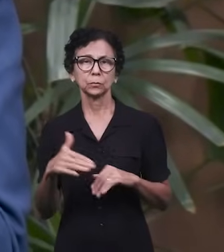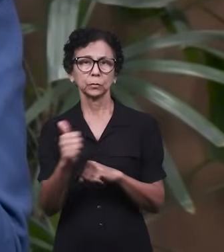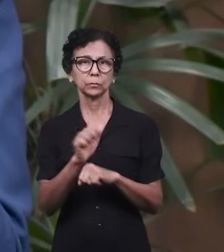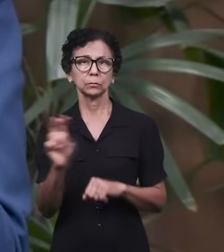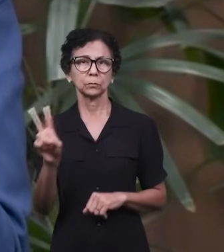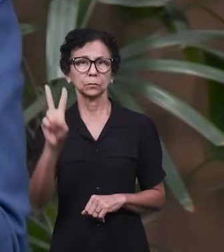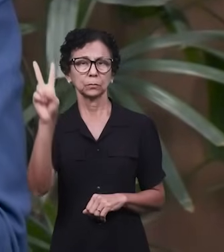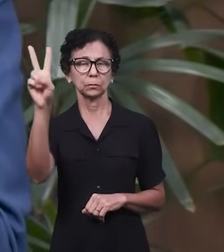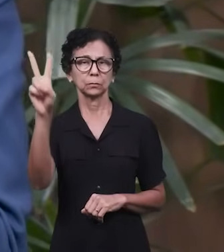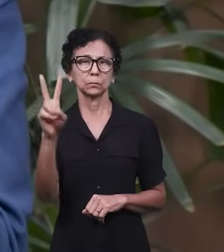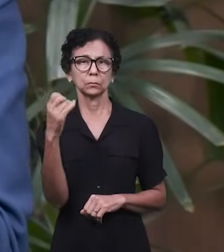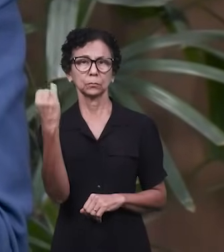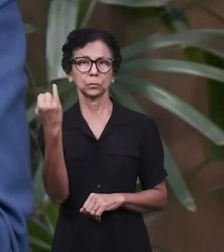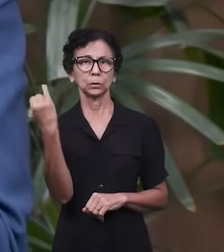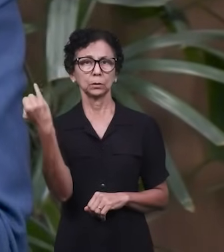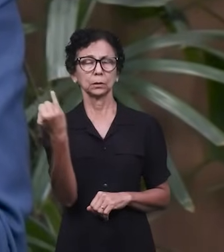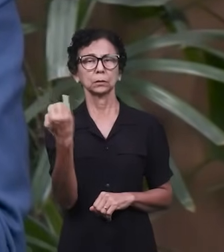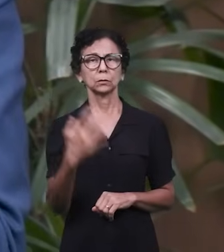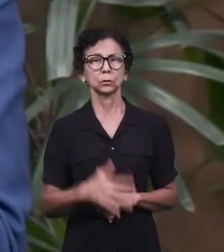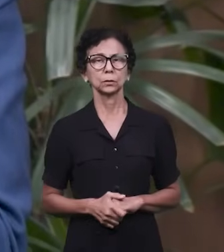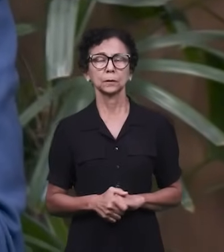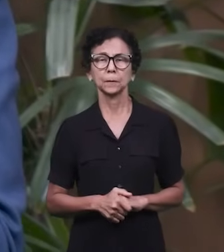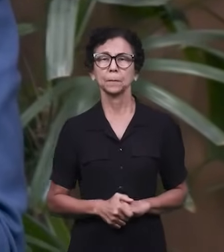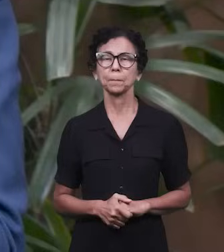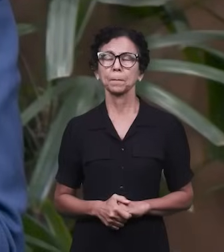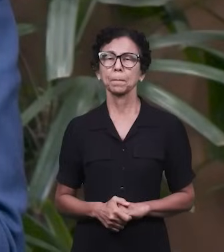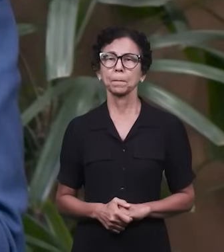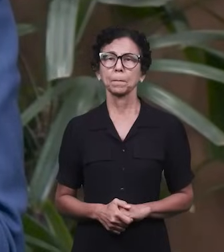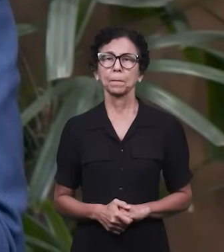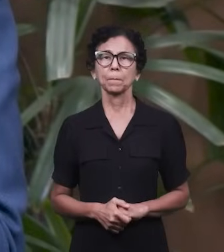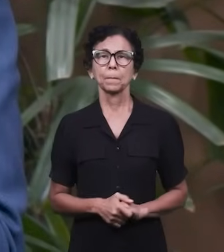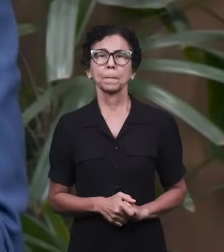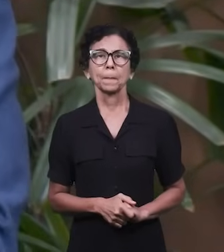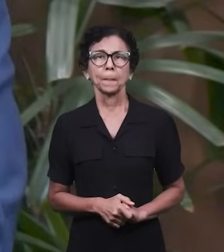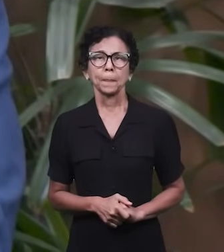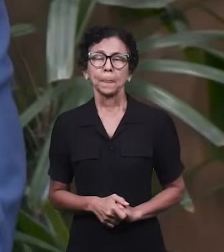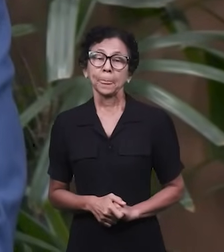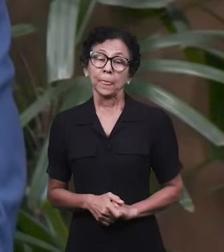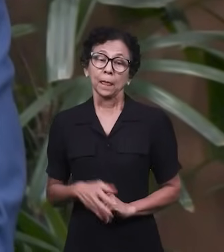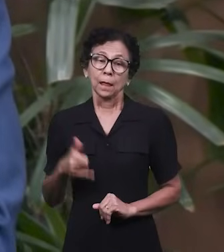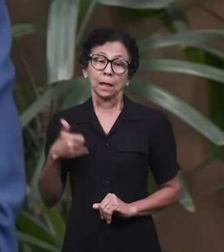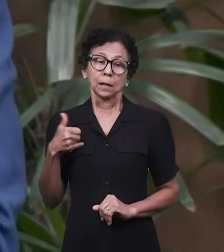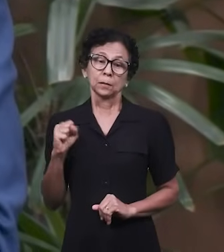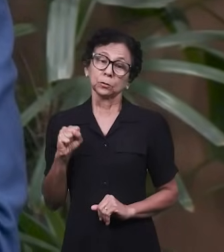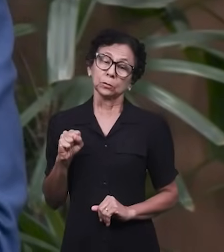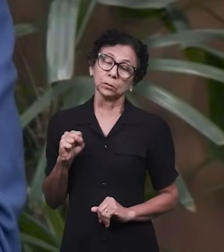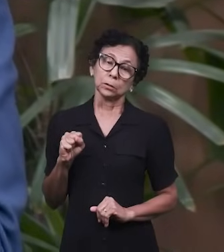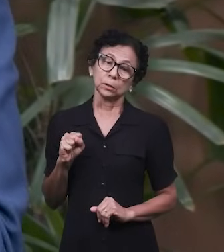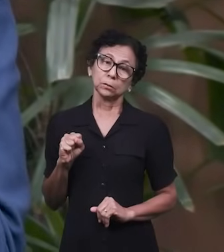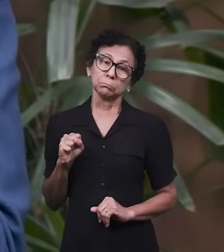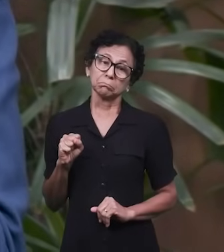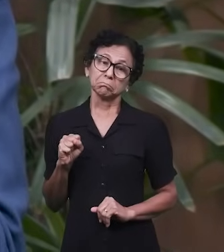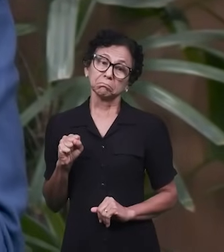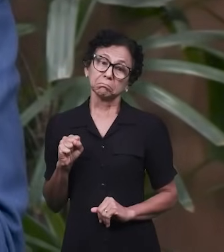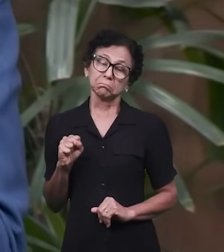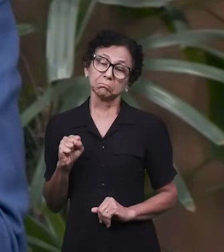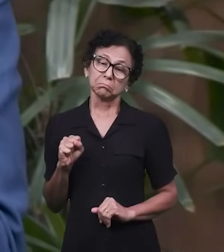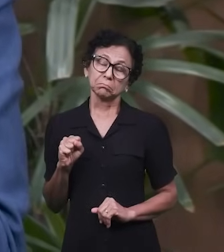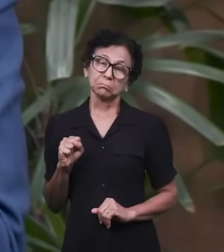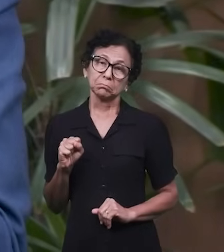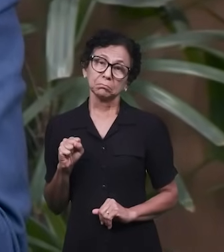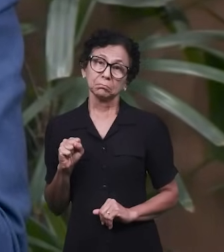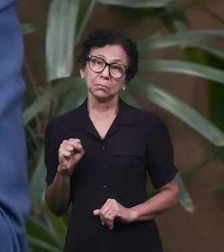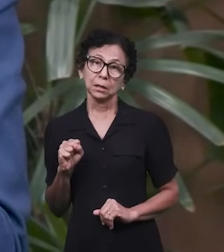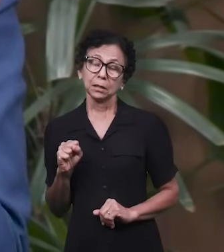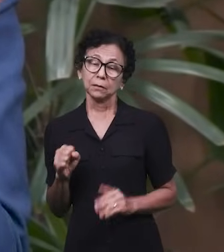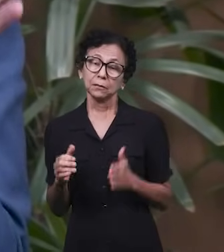é uma honra. Mas eu sei que ela com 8 anos, daqui a pouco, ela vai chegar e começar a